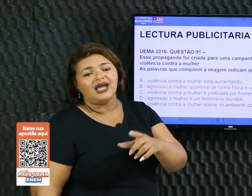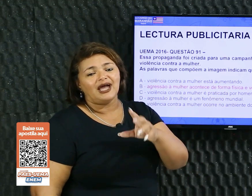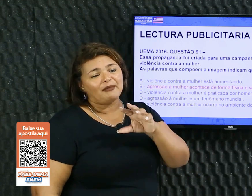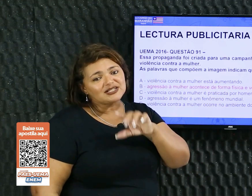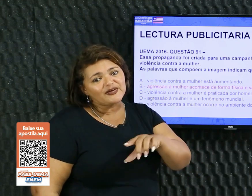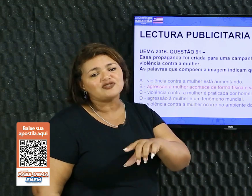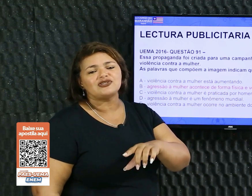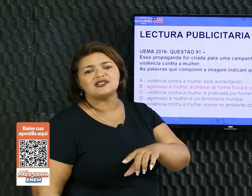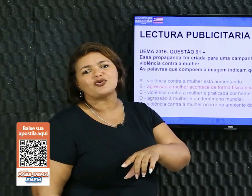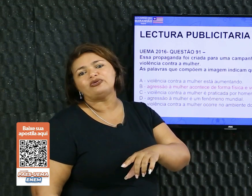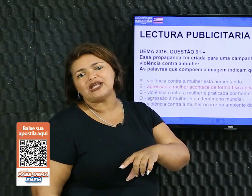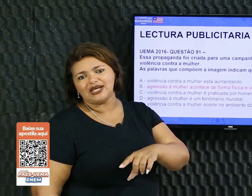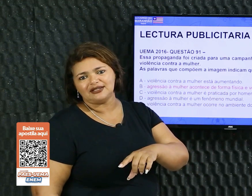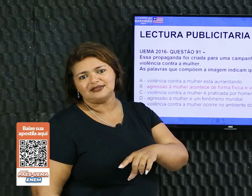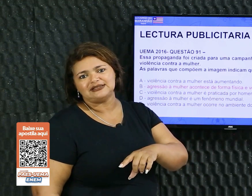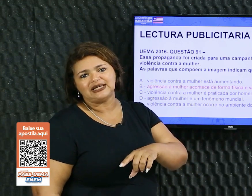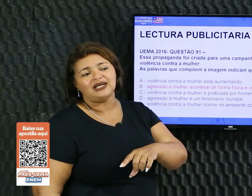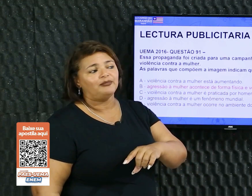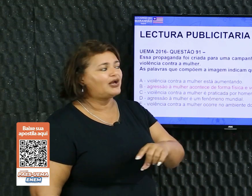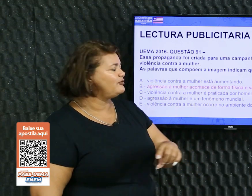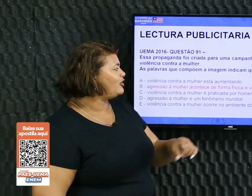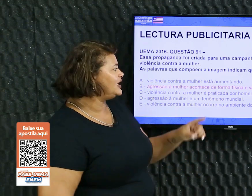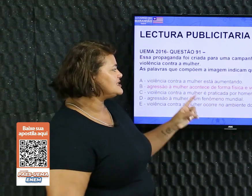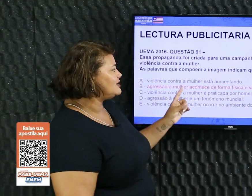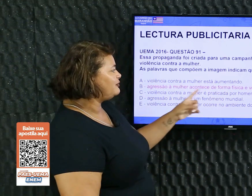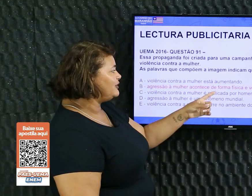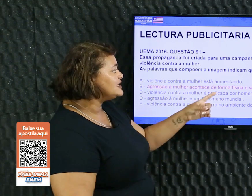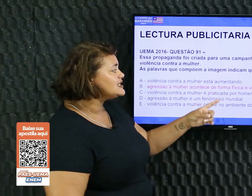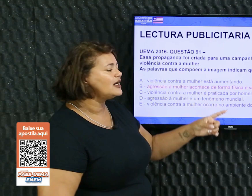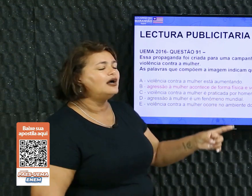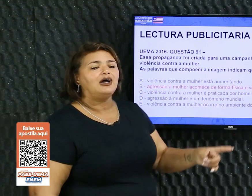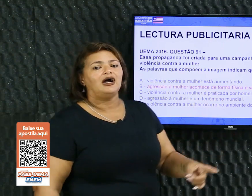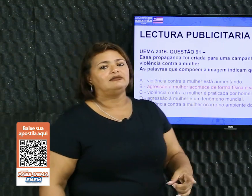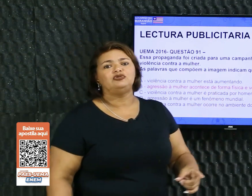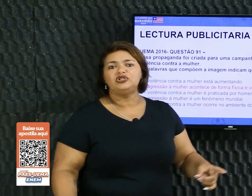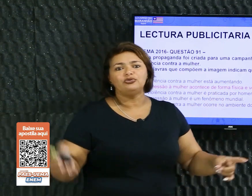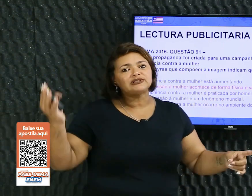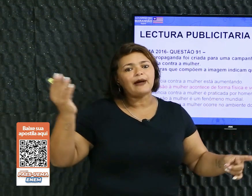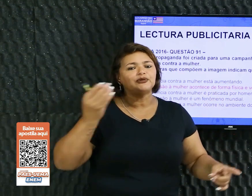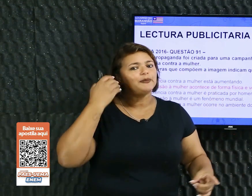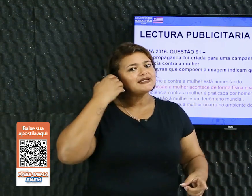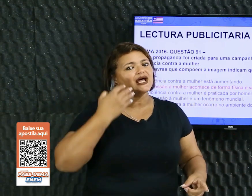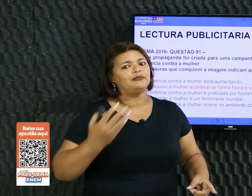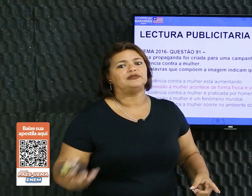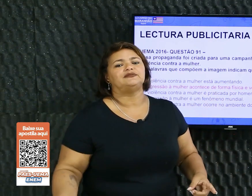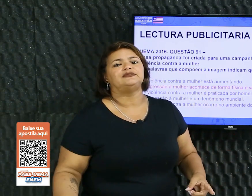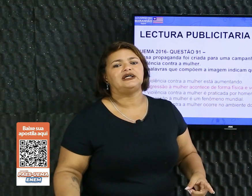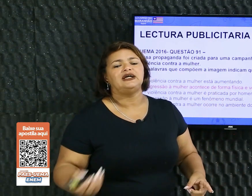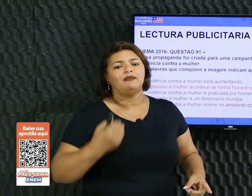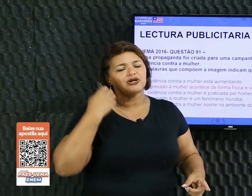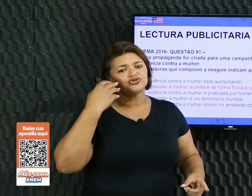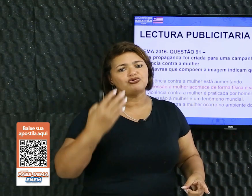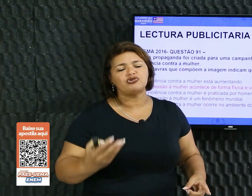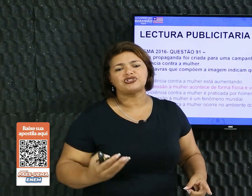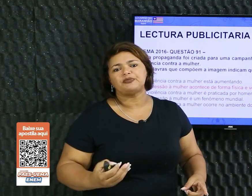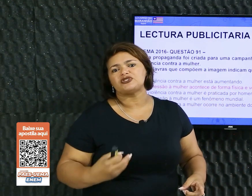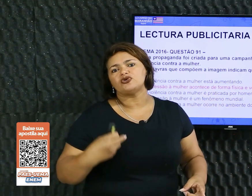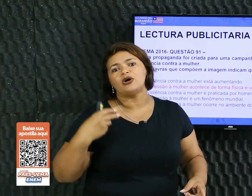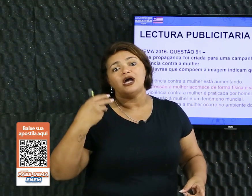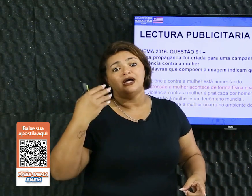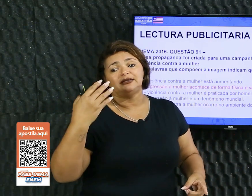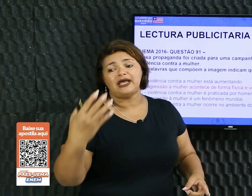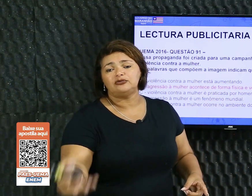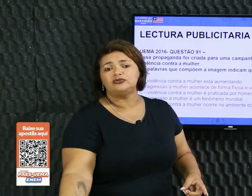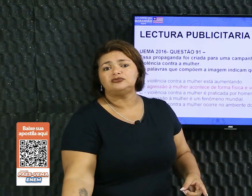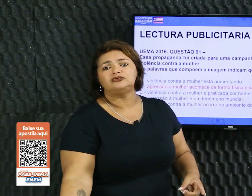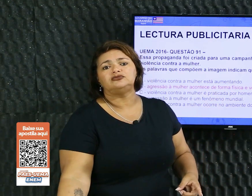fazer, é a mais fácil de se esconder, né? Porque a violência física, tu deu um tapa, tu percebe, né? Machuca o rosto da